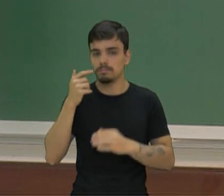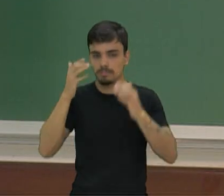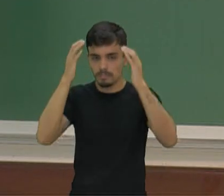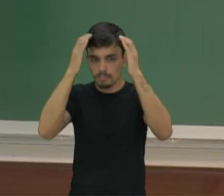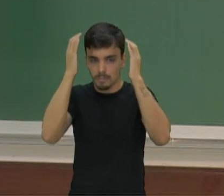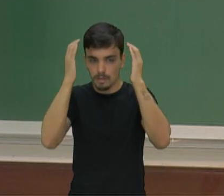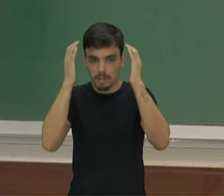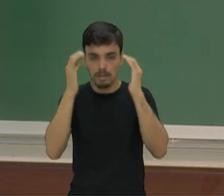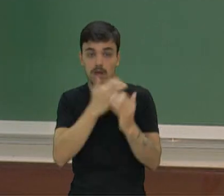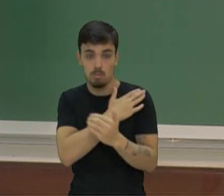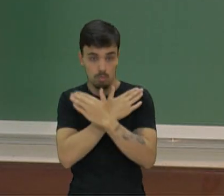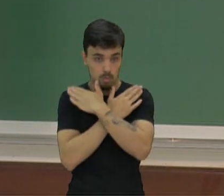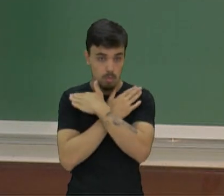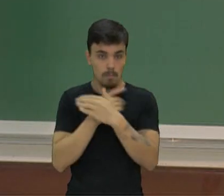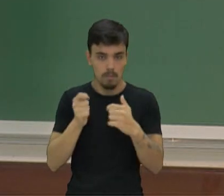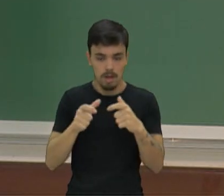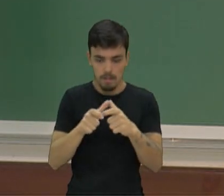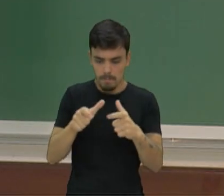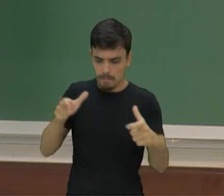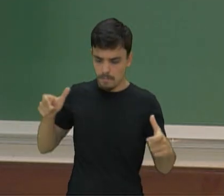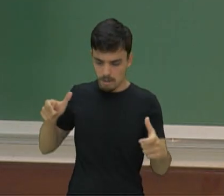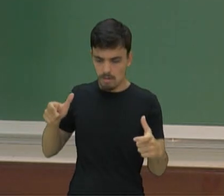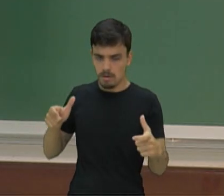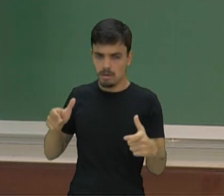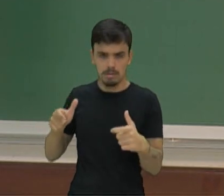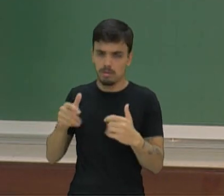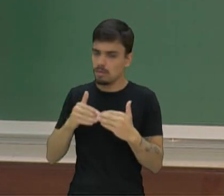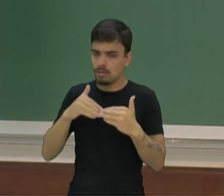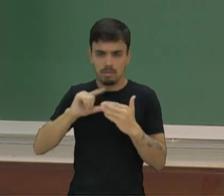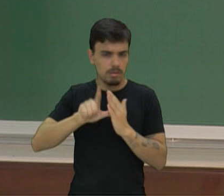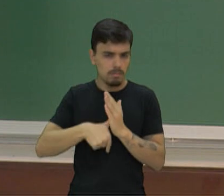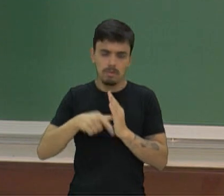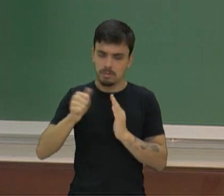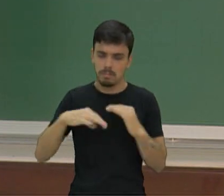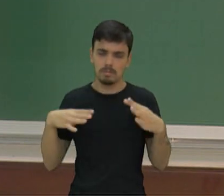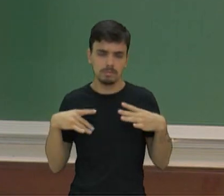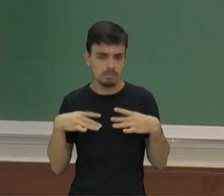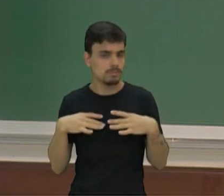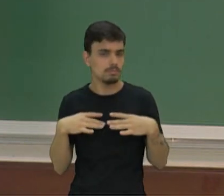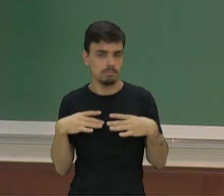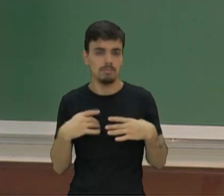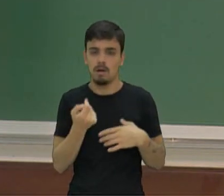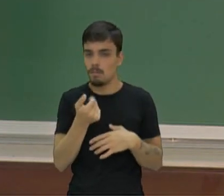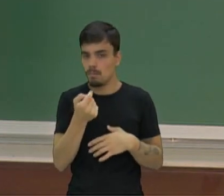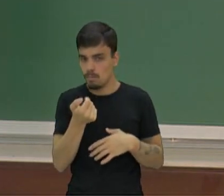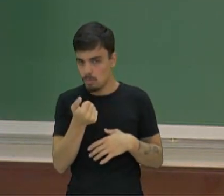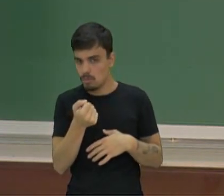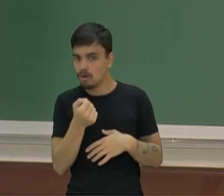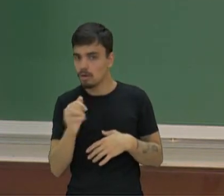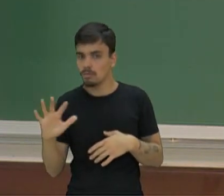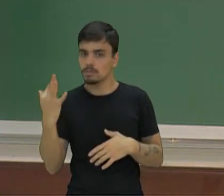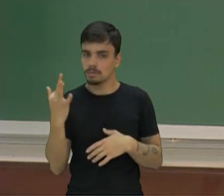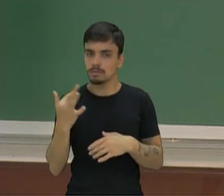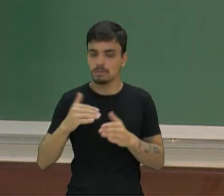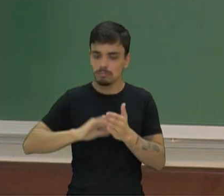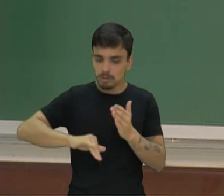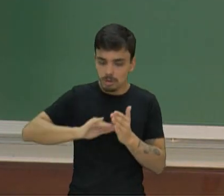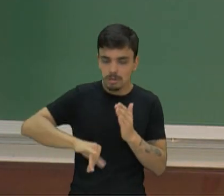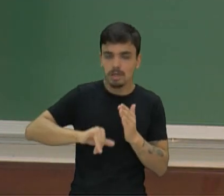ombrinhos da criança, são as partes mais largas. A partir dali, o restante é mais tranquilo, né? Poucas contrações uterinas já